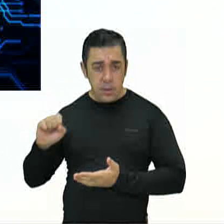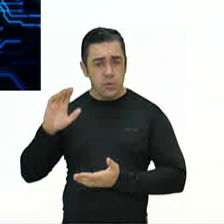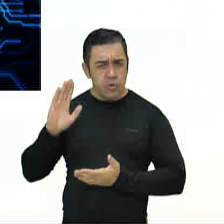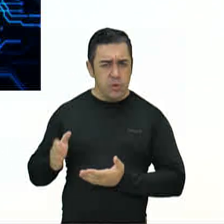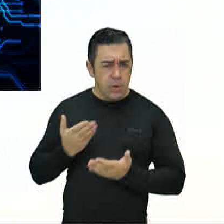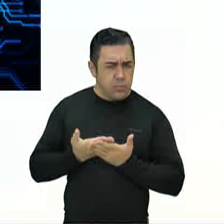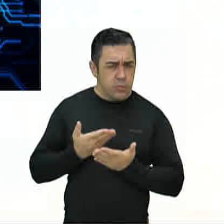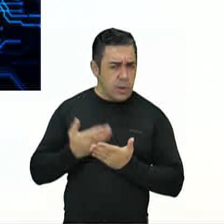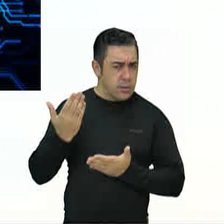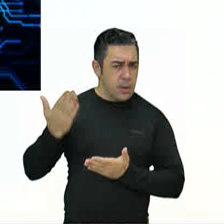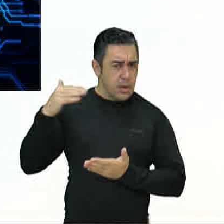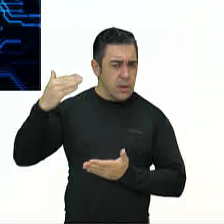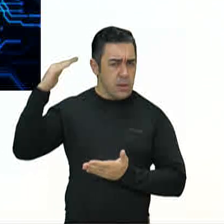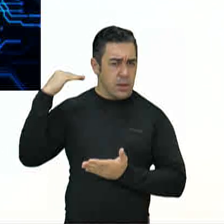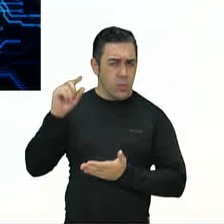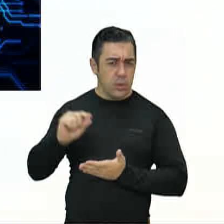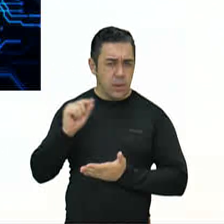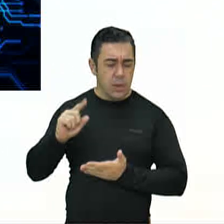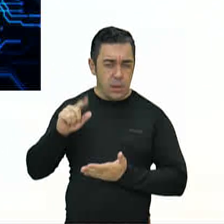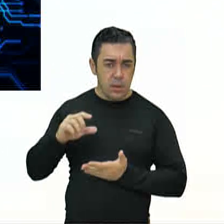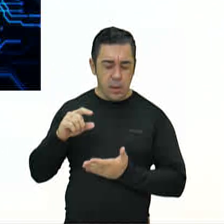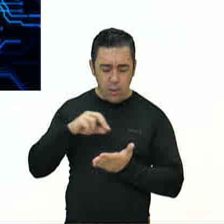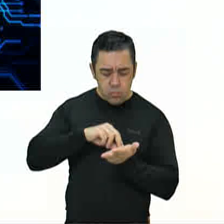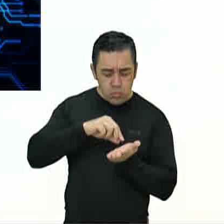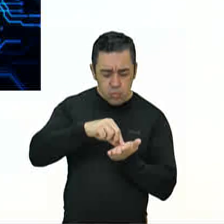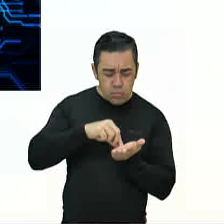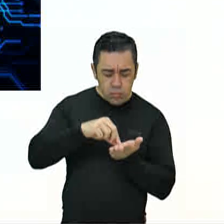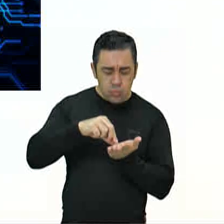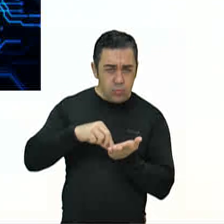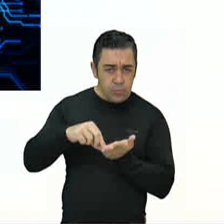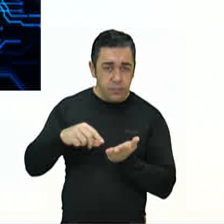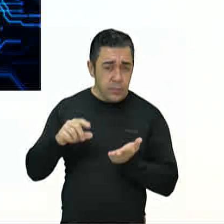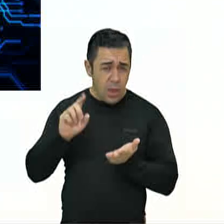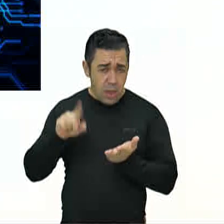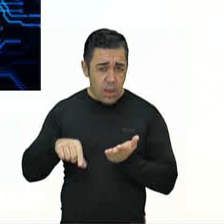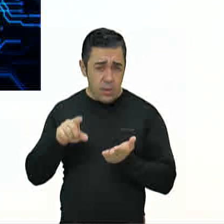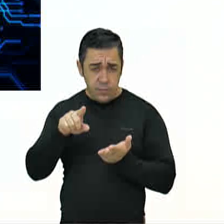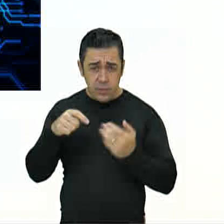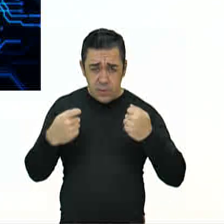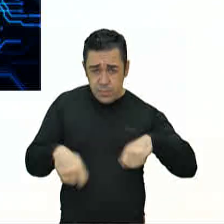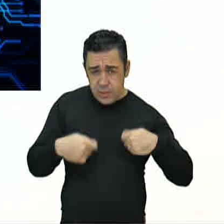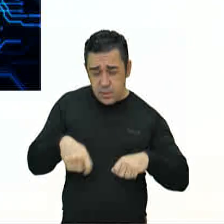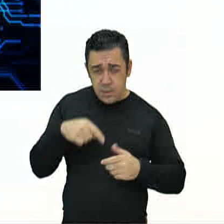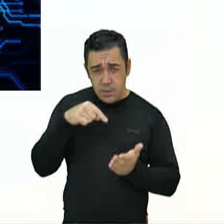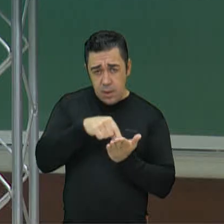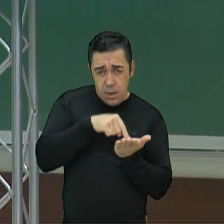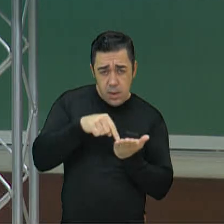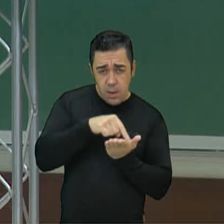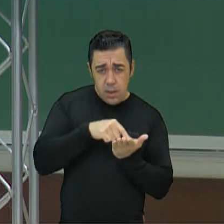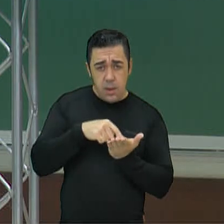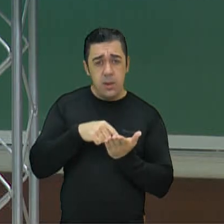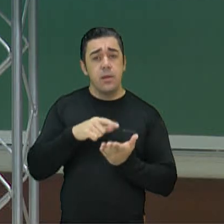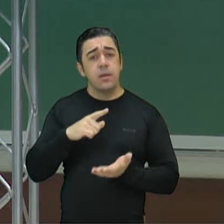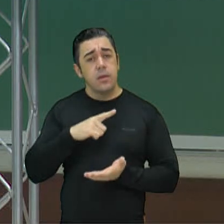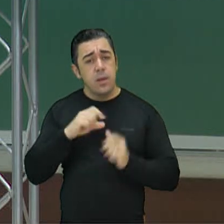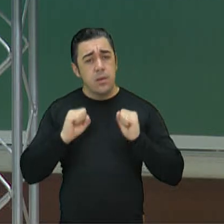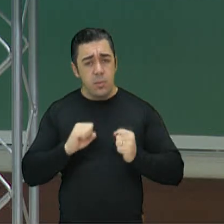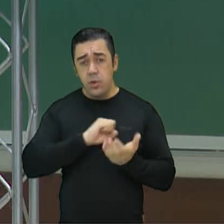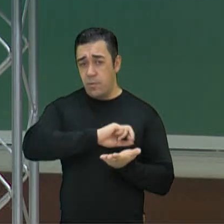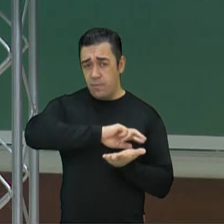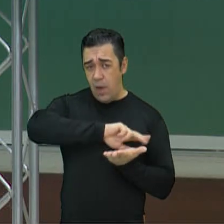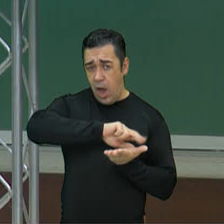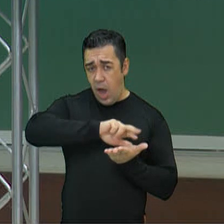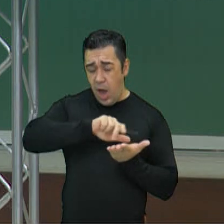anteriores. E conforme a necessidade do equipamento ali, então, pode haver